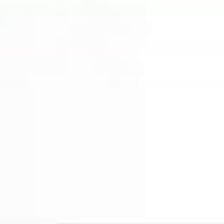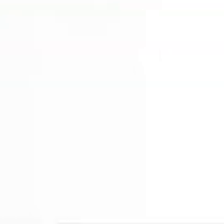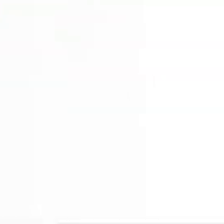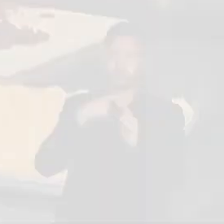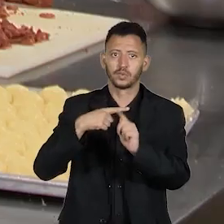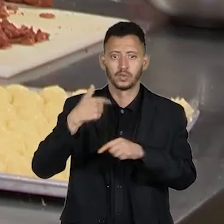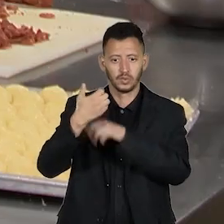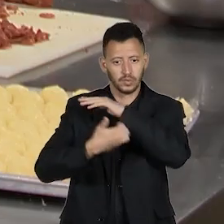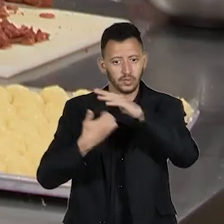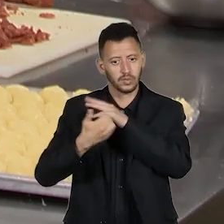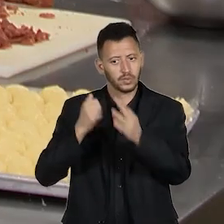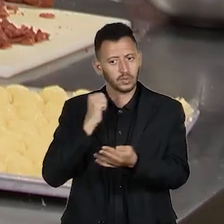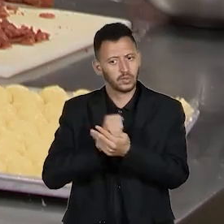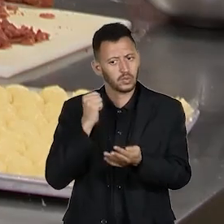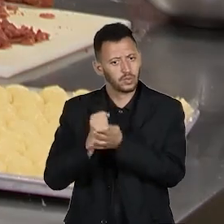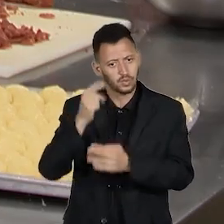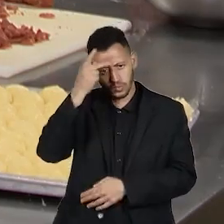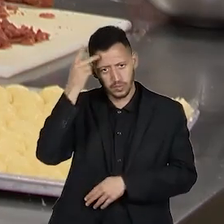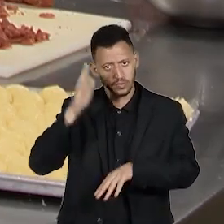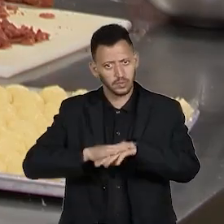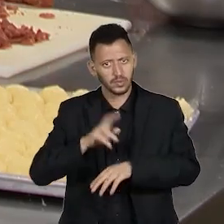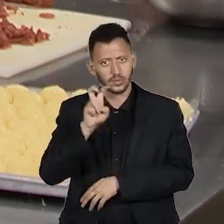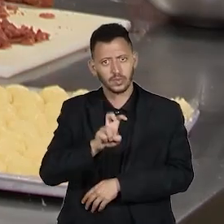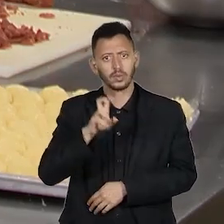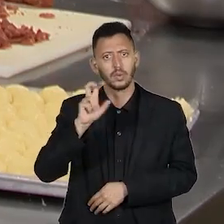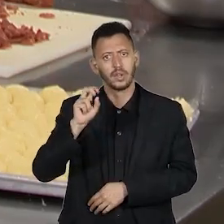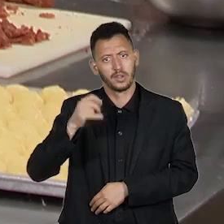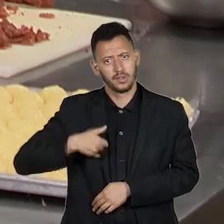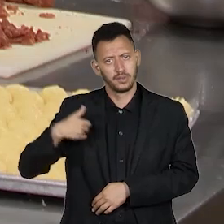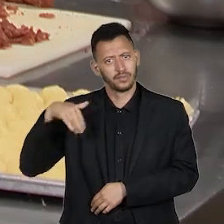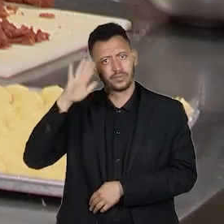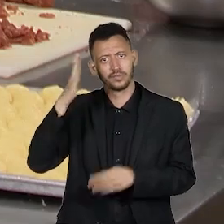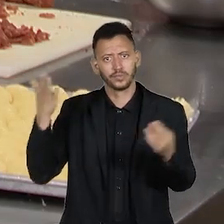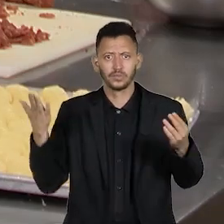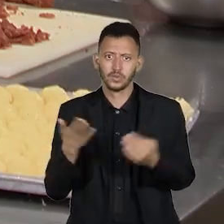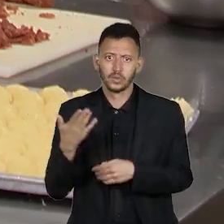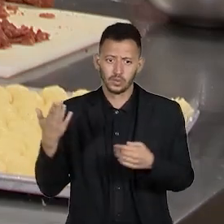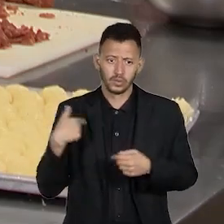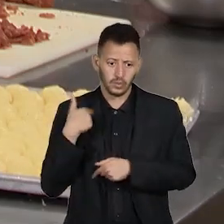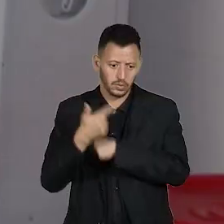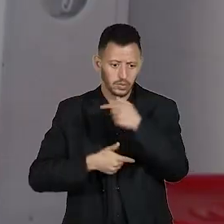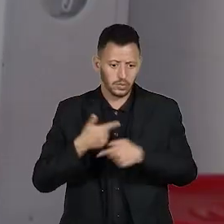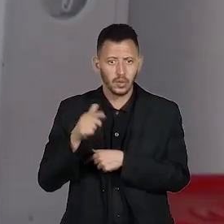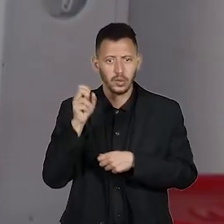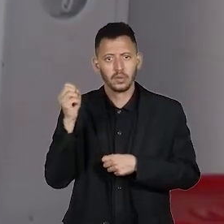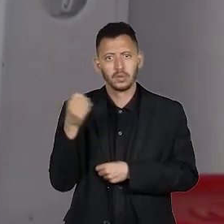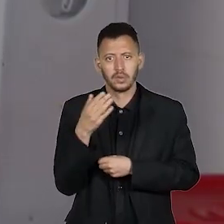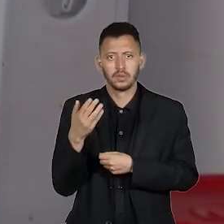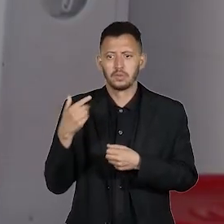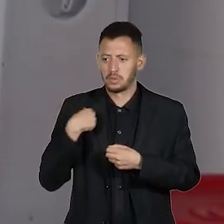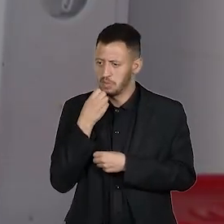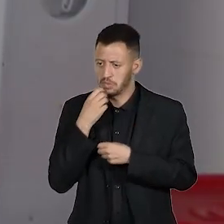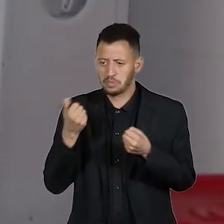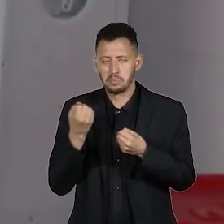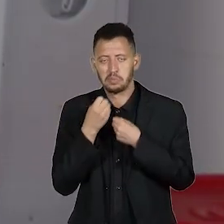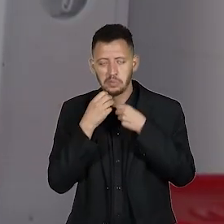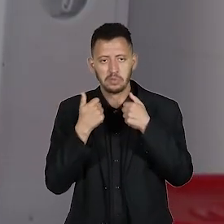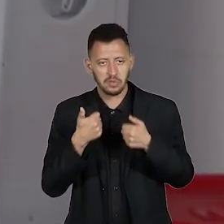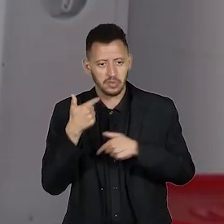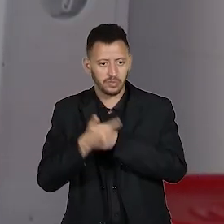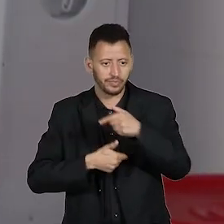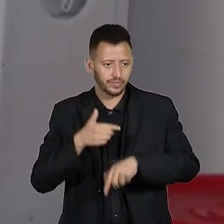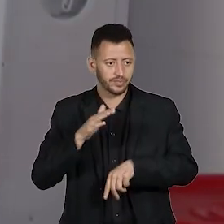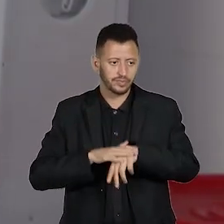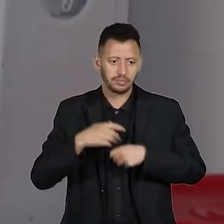velhas. Como exemplo positivo, a empresa contrata pessoas com mais de 50 anos. Oxe, trabalho igual as novinhas,